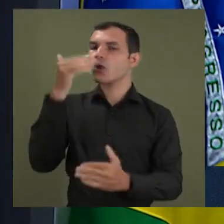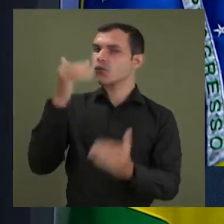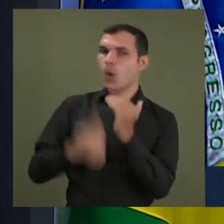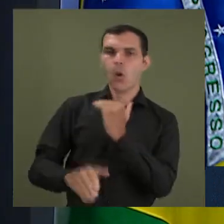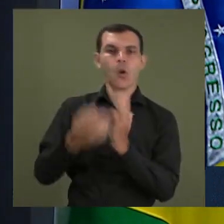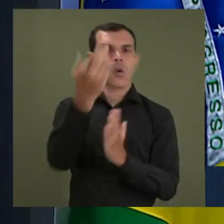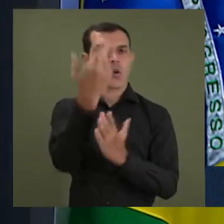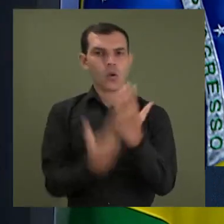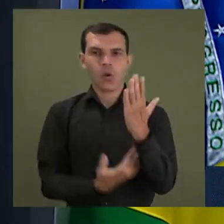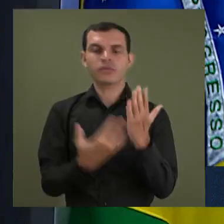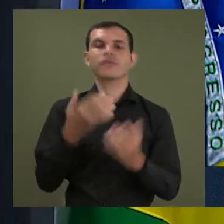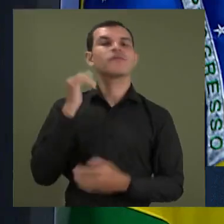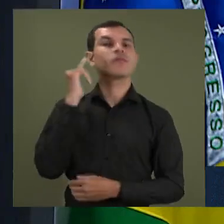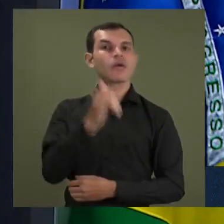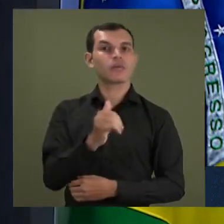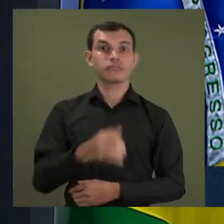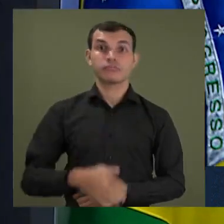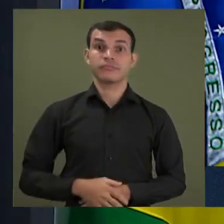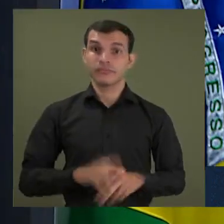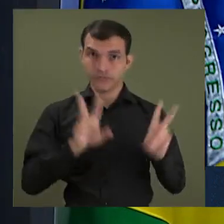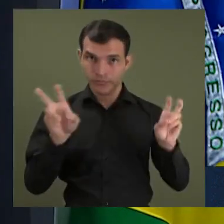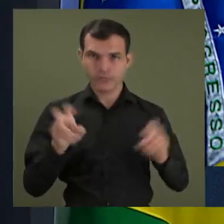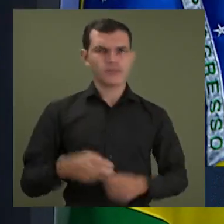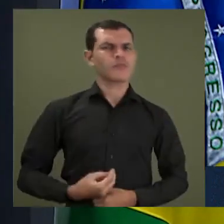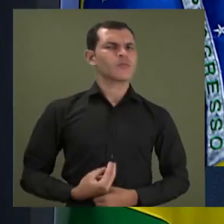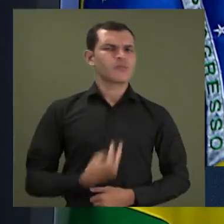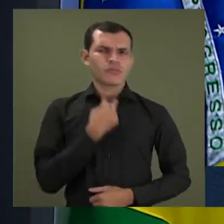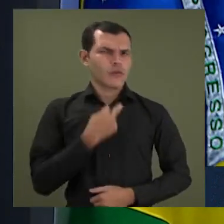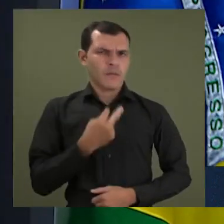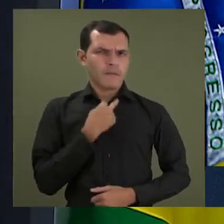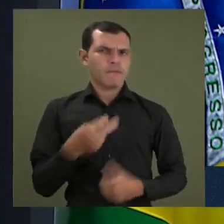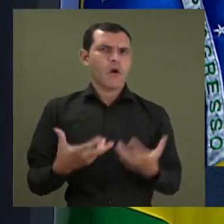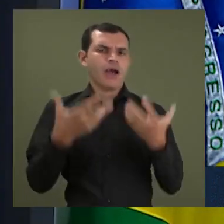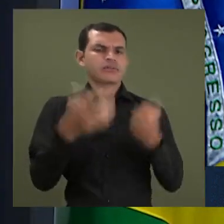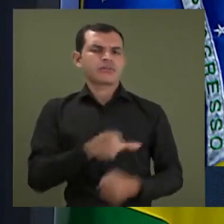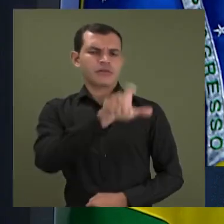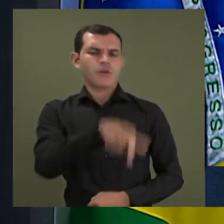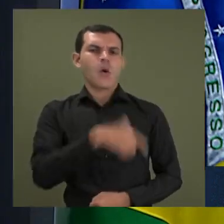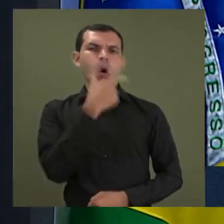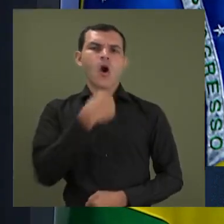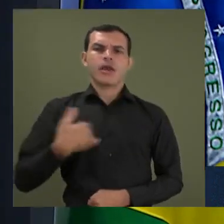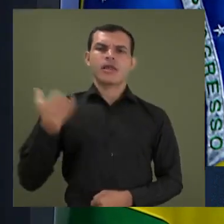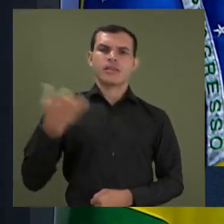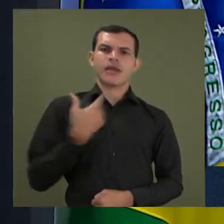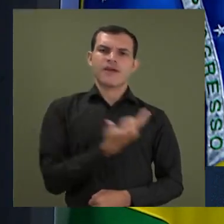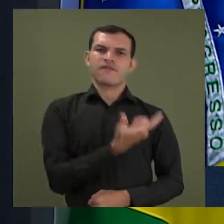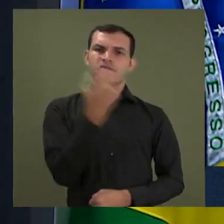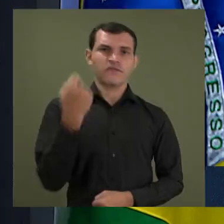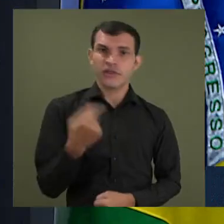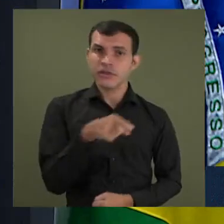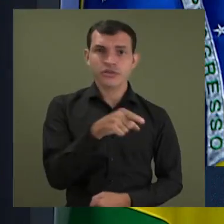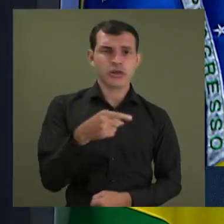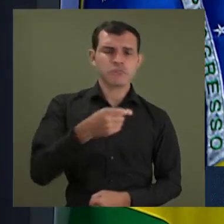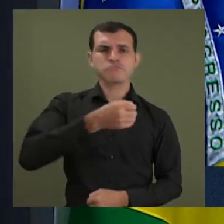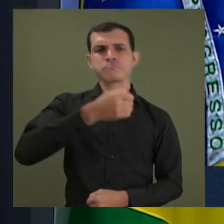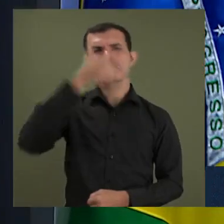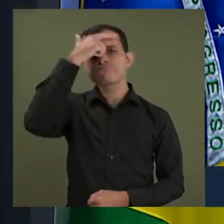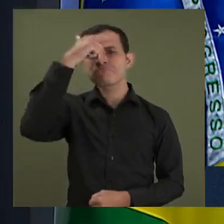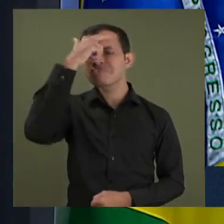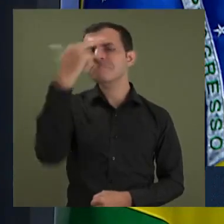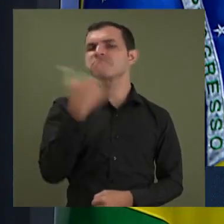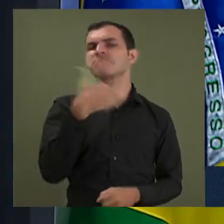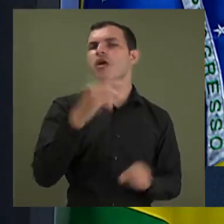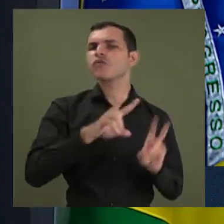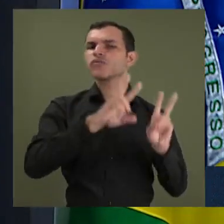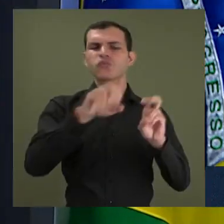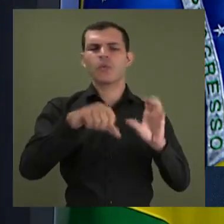abro aspas, não se pode racionalmente aceitar que um homem de 20 anos de idade não tivesse a consciência da